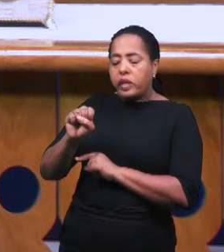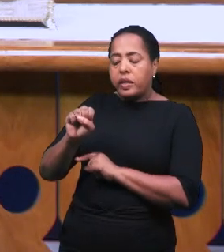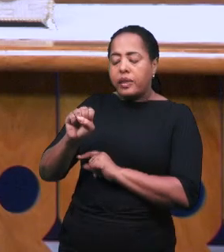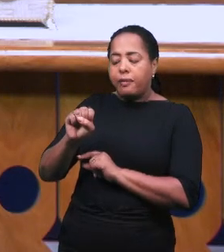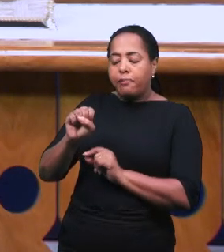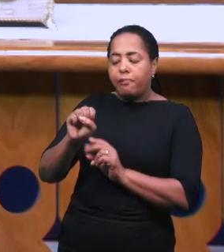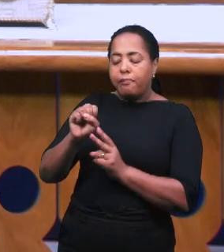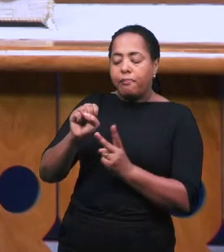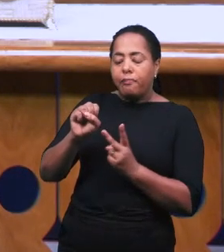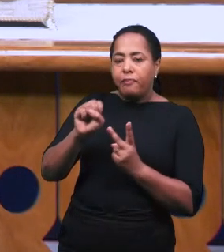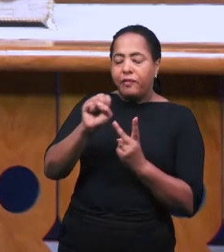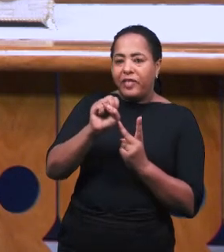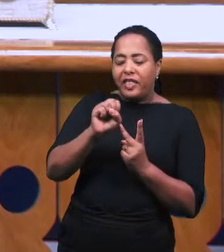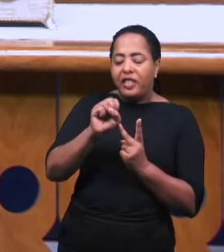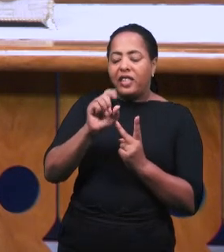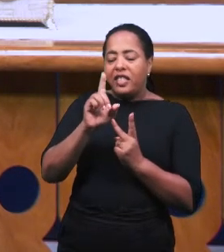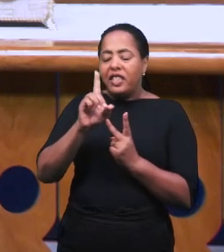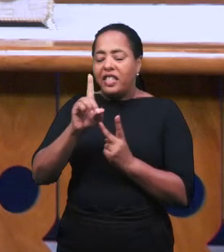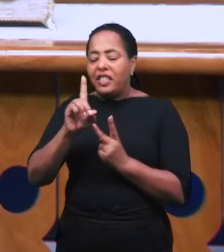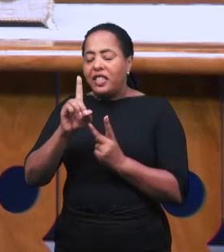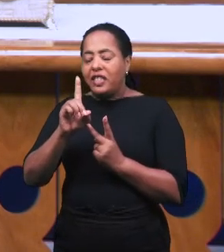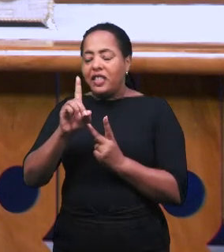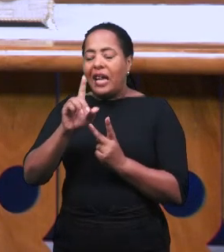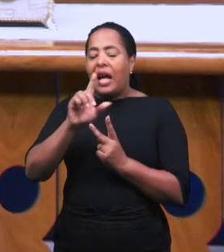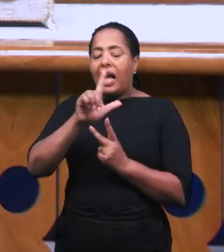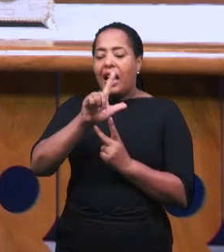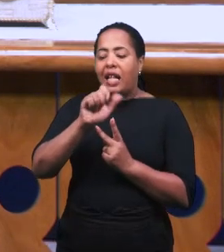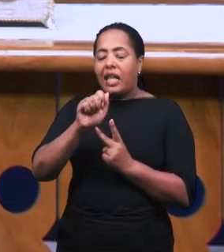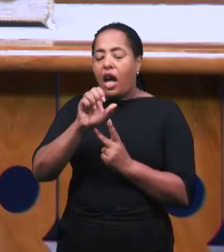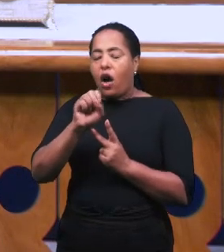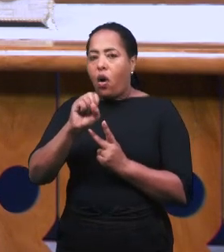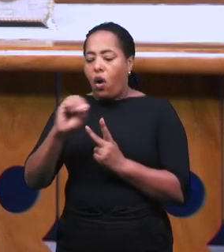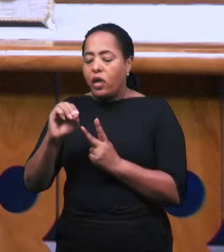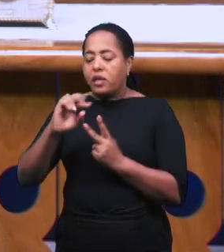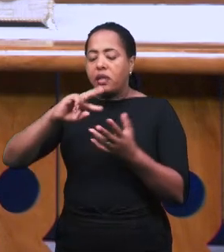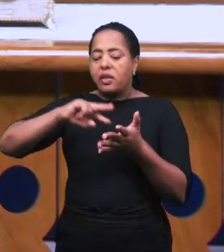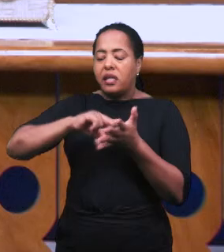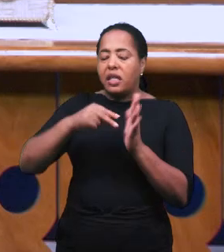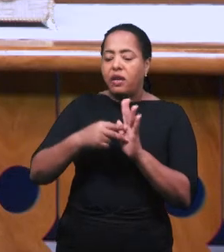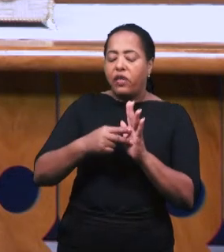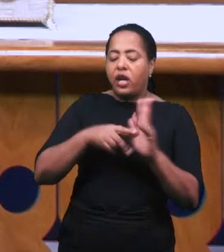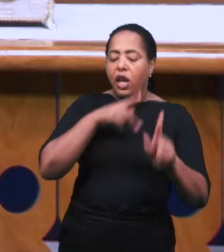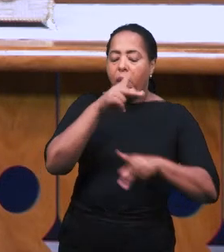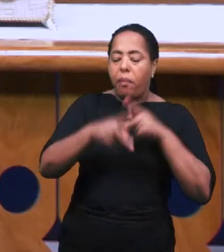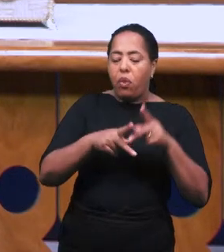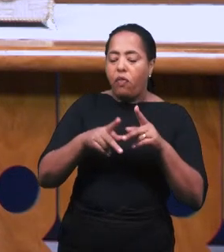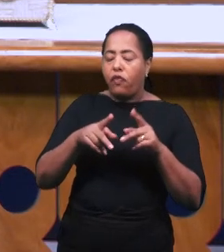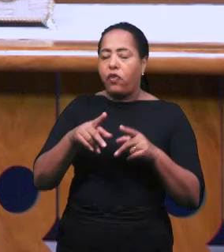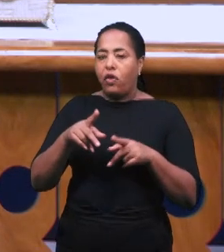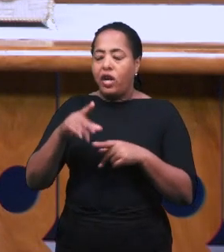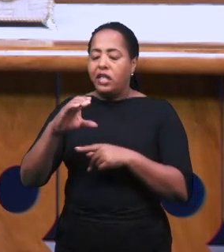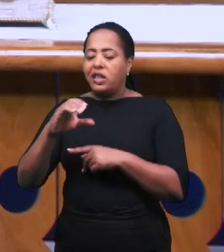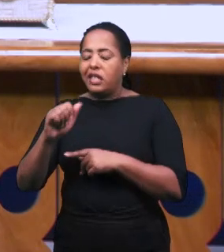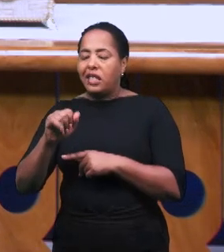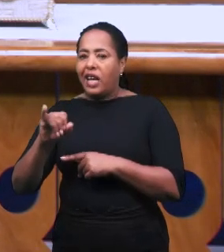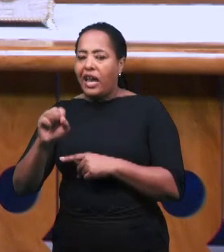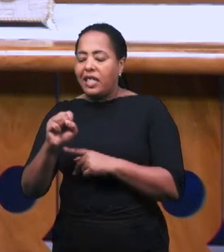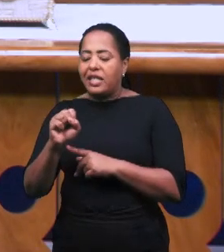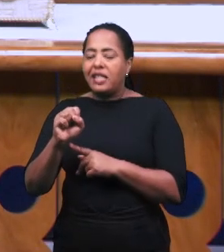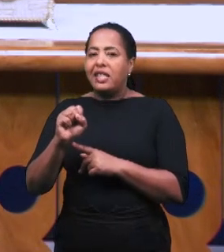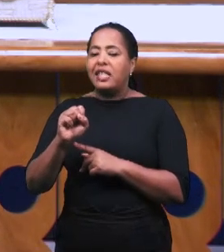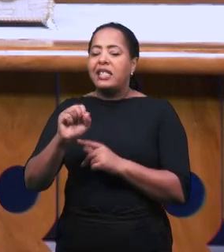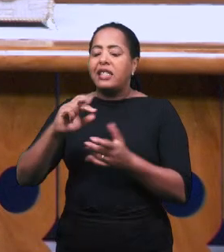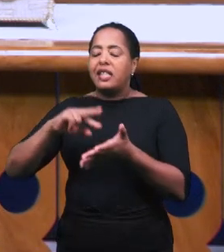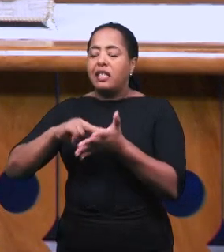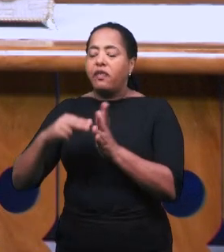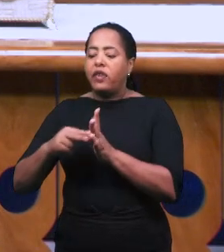e Dicaios. Quer dizer, Laos é povo, Dicaios é direito. Então, direitos do